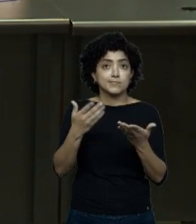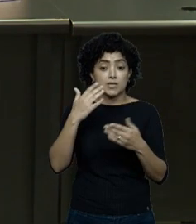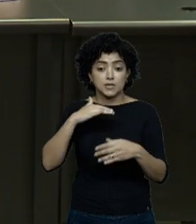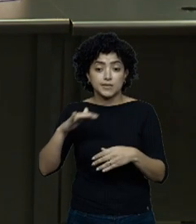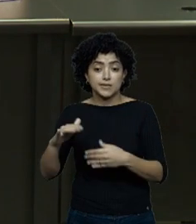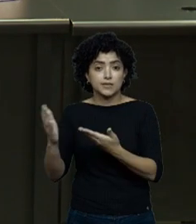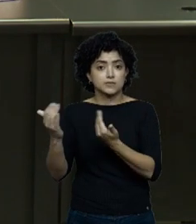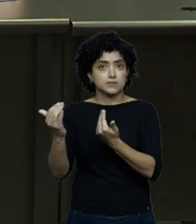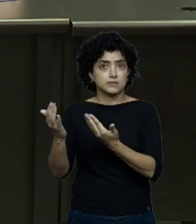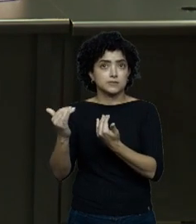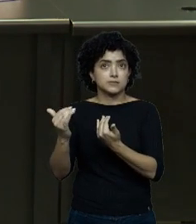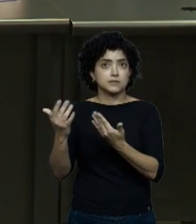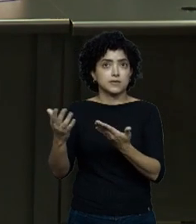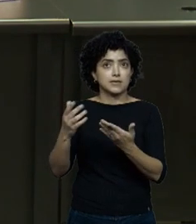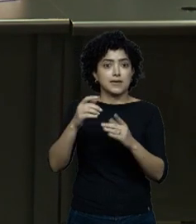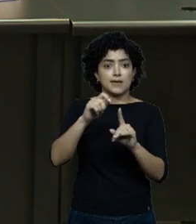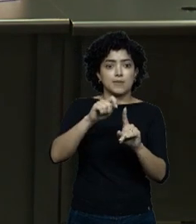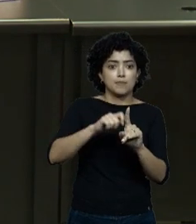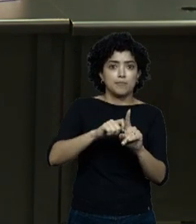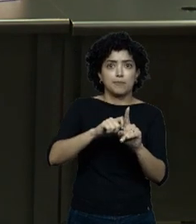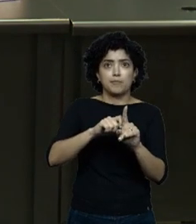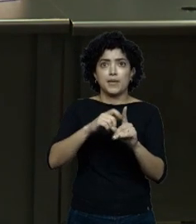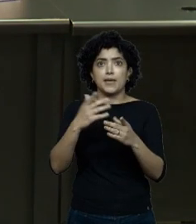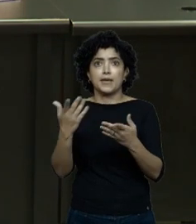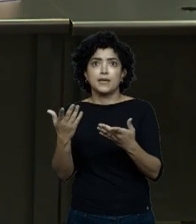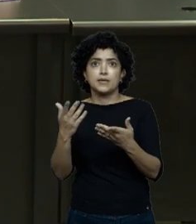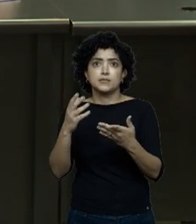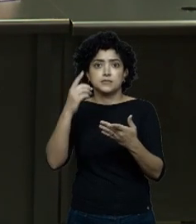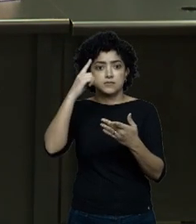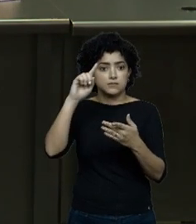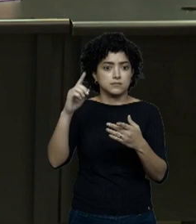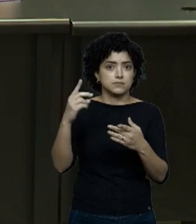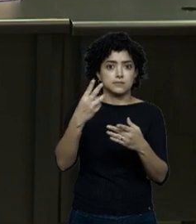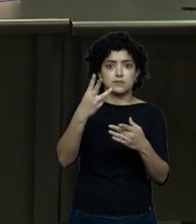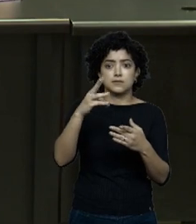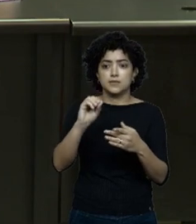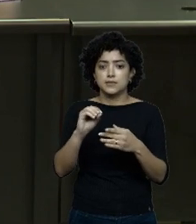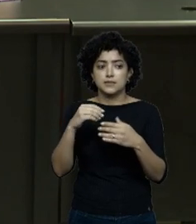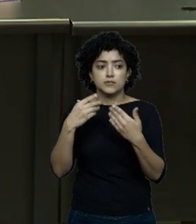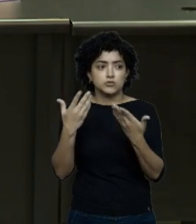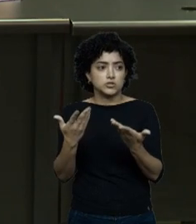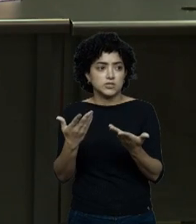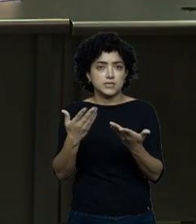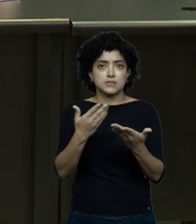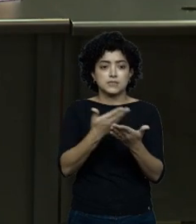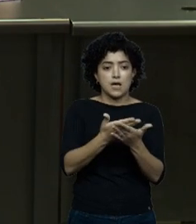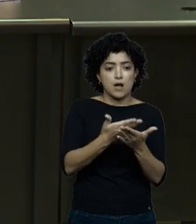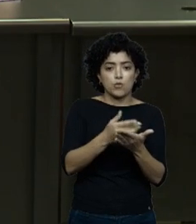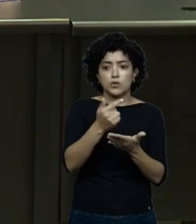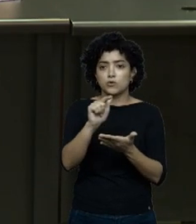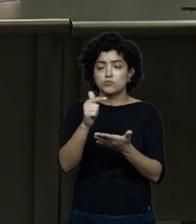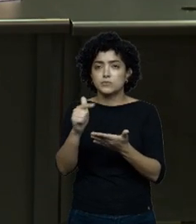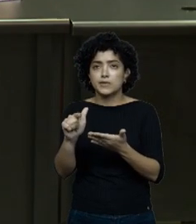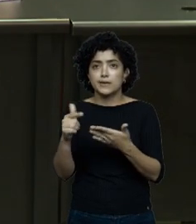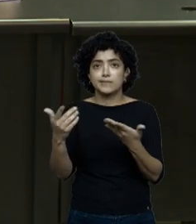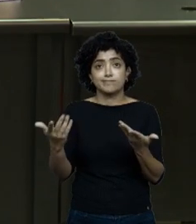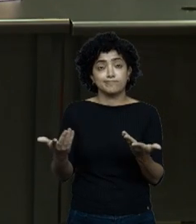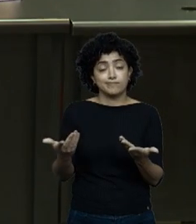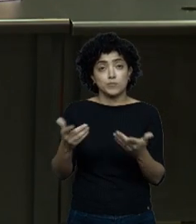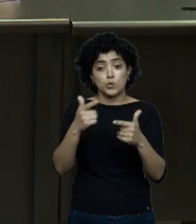e adolescentes permaneceram por 30 dias ou por qualquer dia que seja sem aulas por conta de problemas administrativos